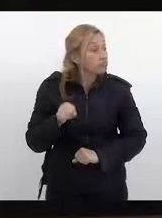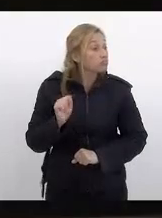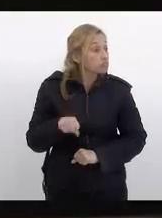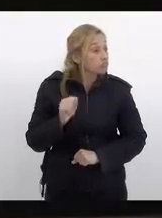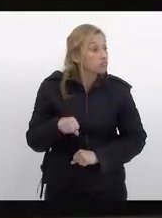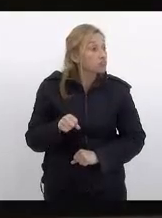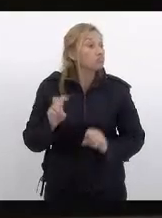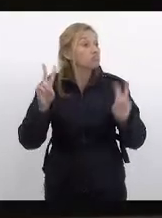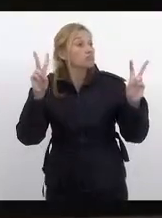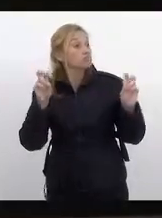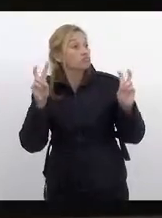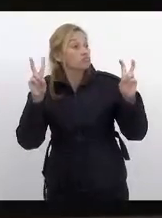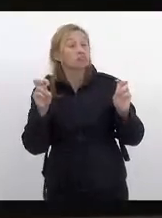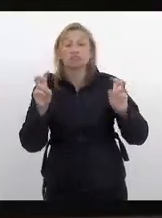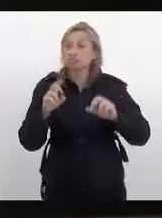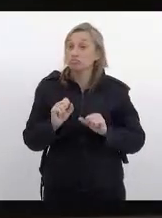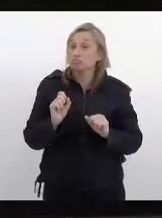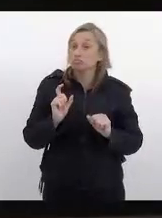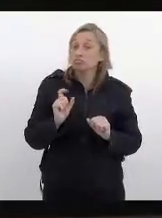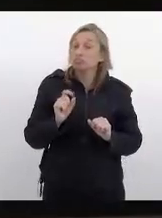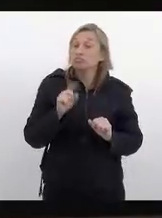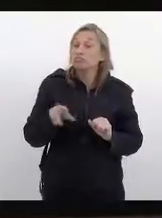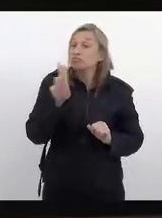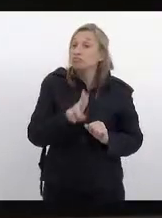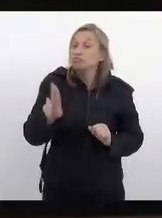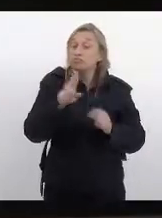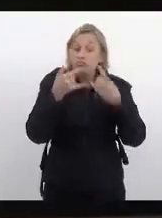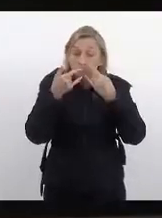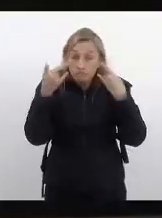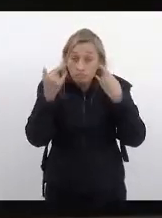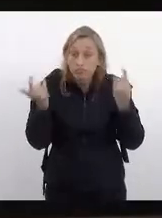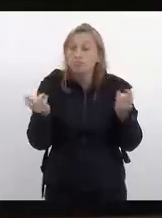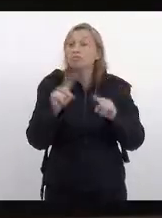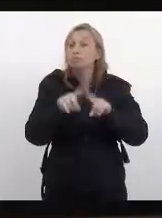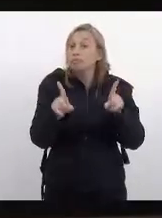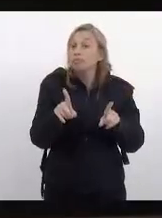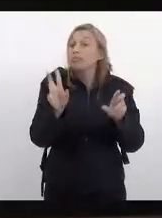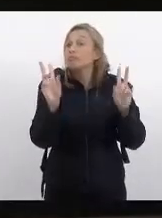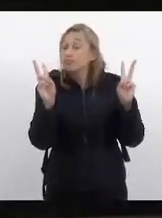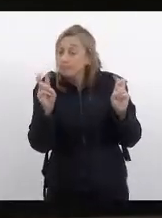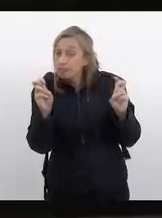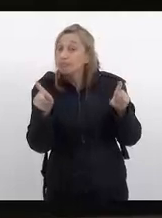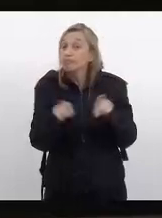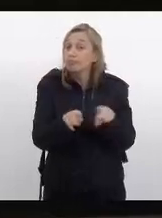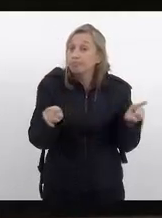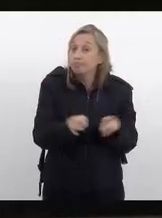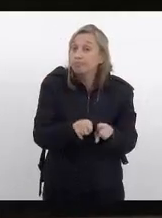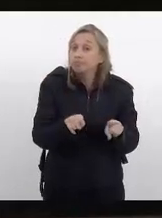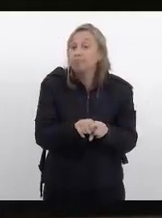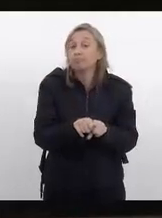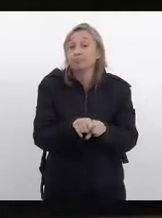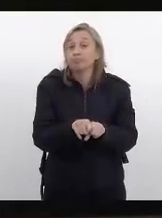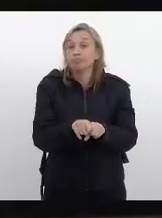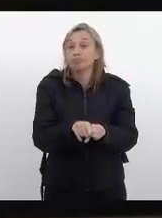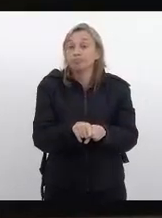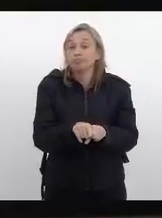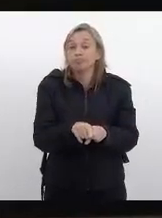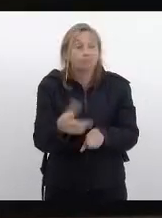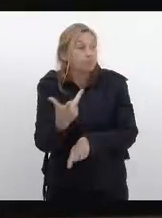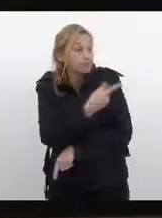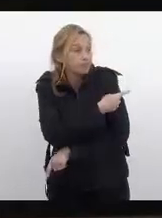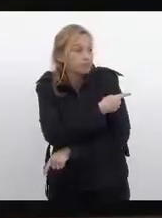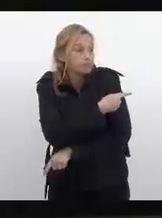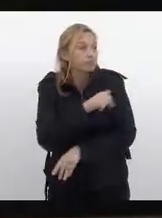uma questão que é de uso de máscara Mas é uma questão também que é de